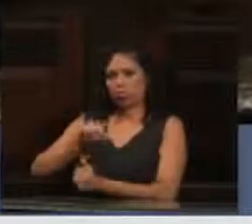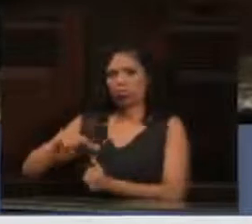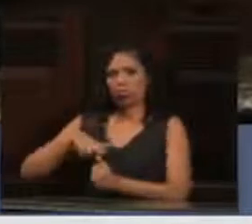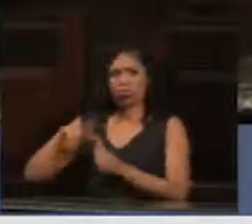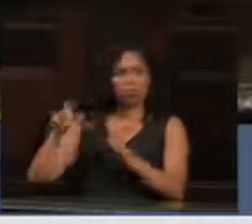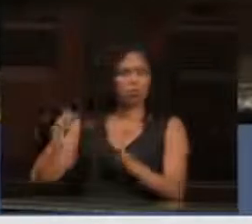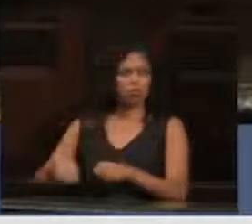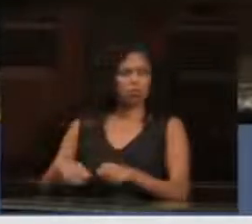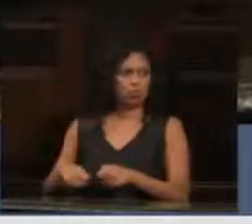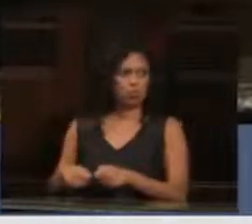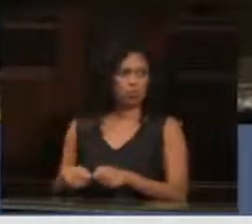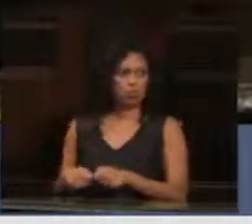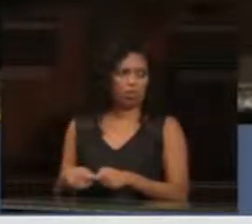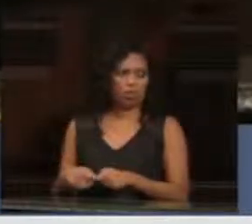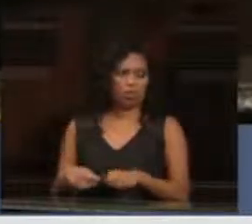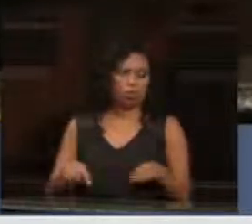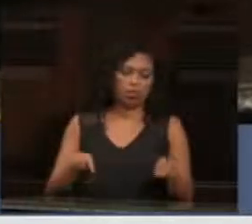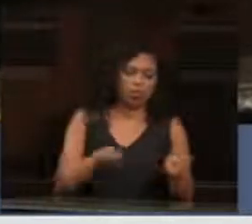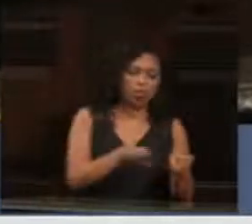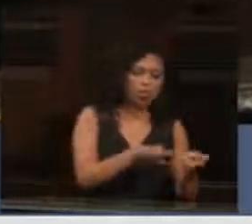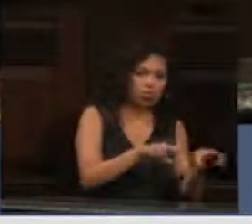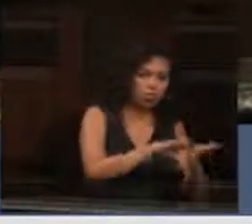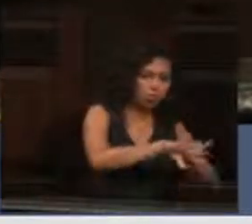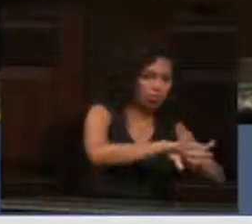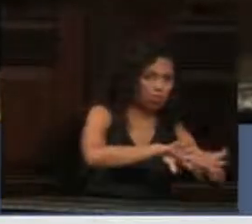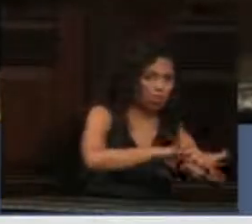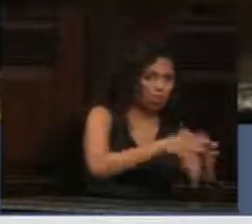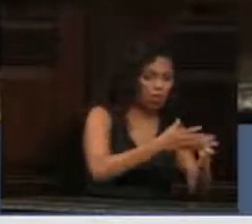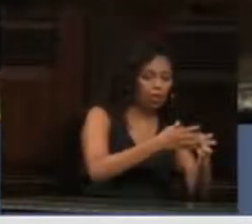com a demissão de 54 trabalhadores,